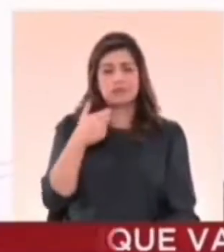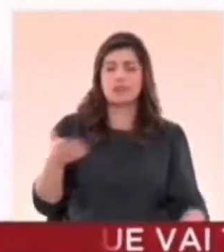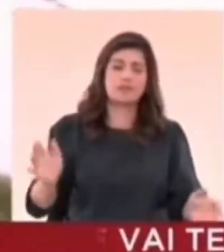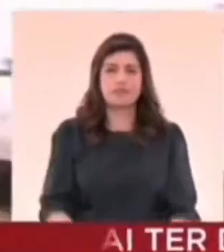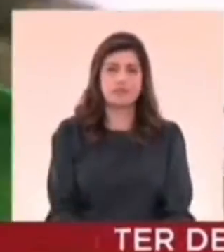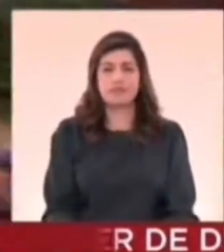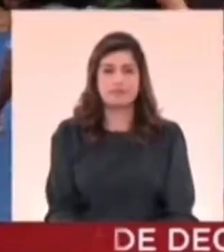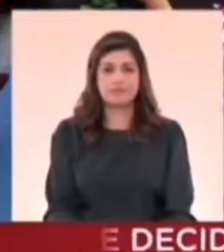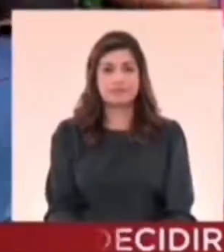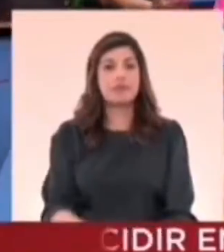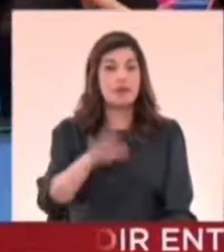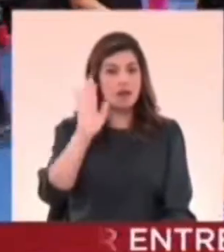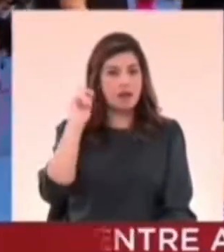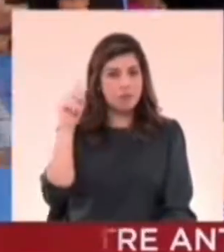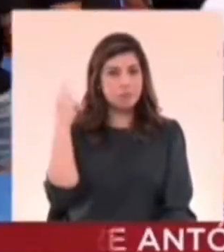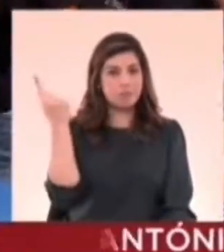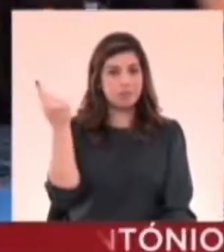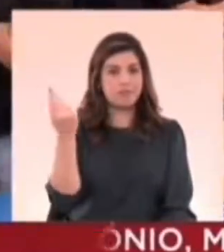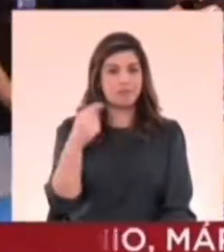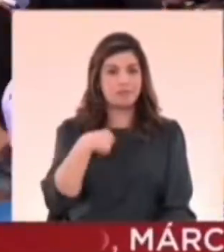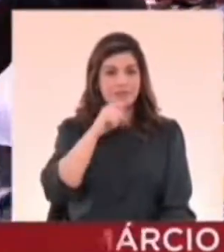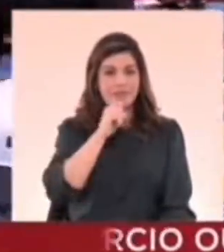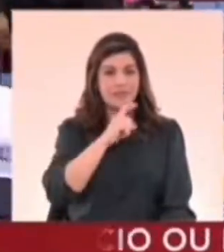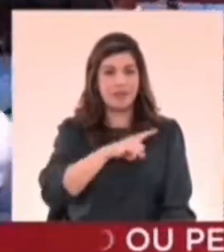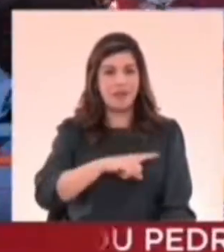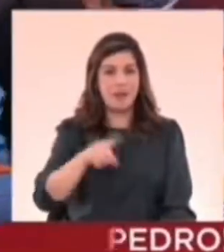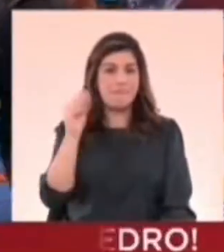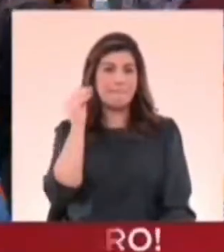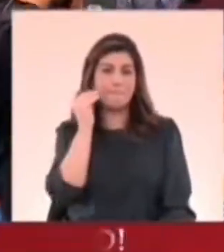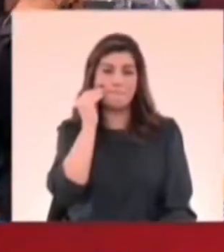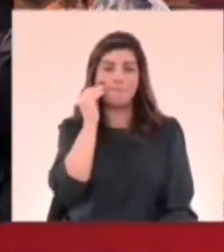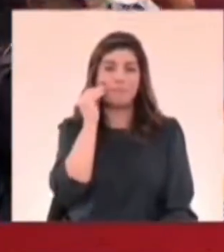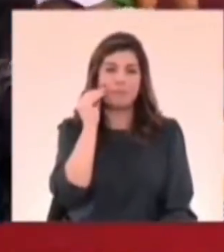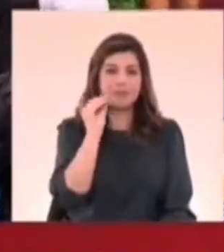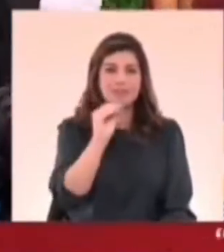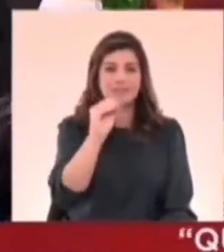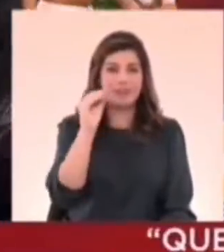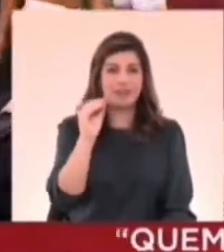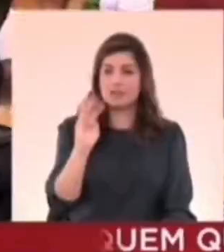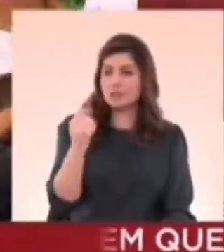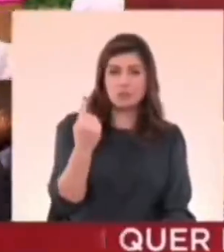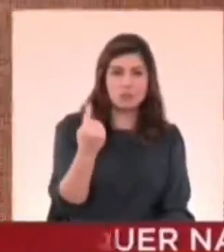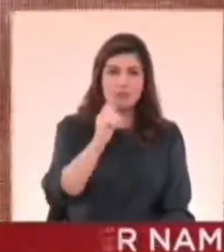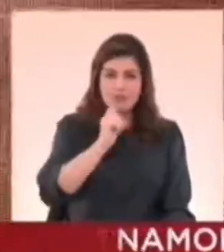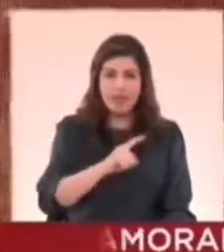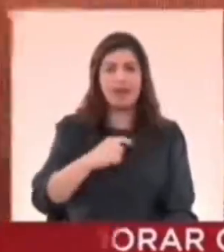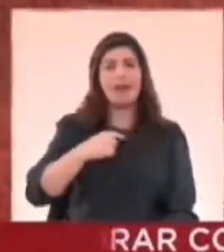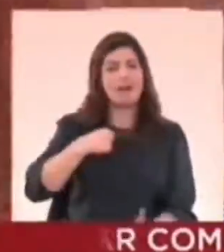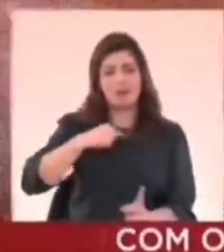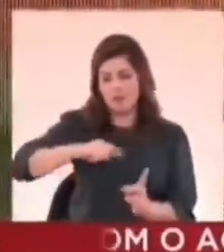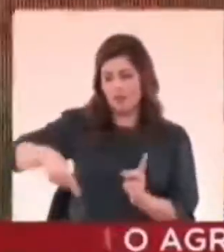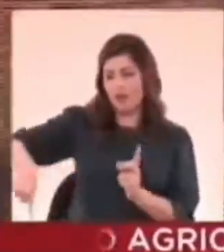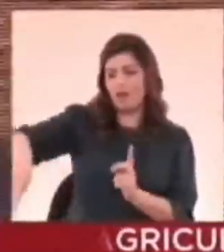sofrer eu pudesse beijar apenas por outros mundos nada volta muito